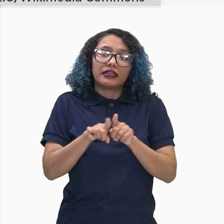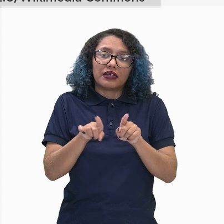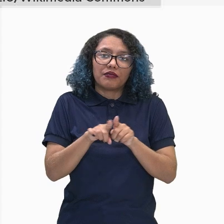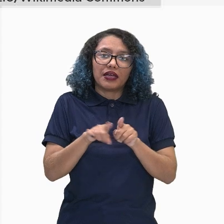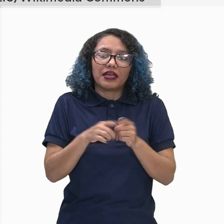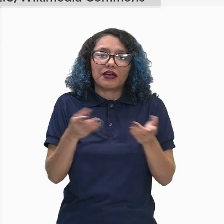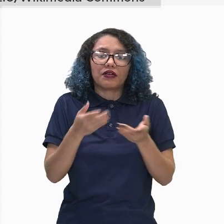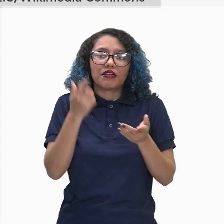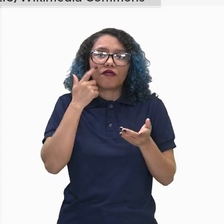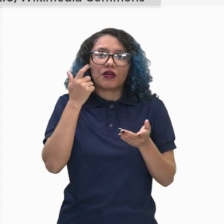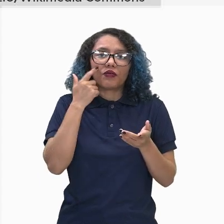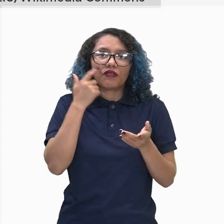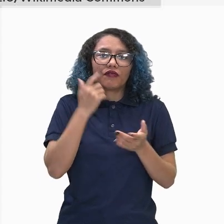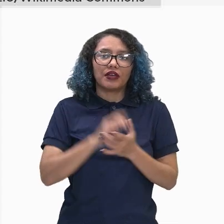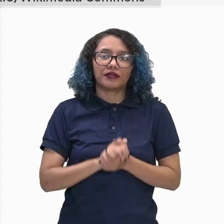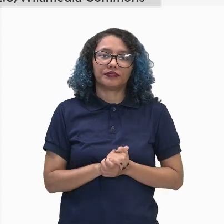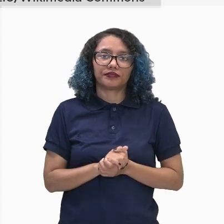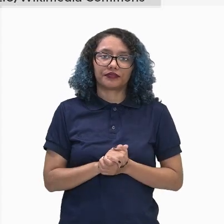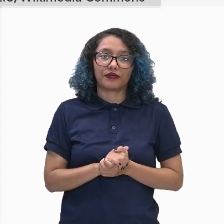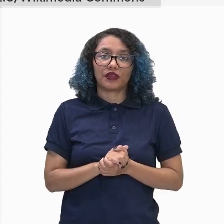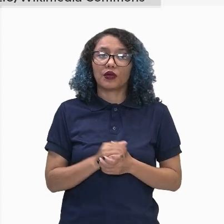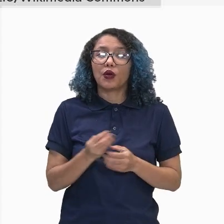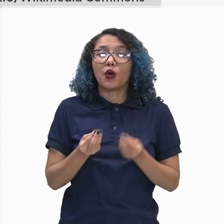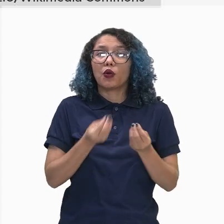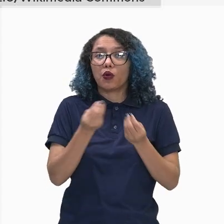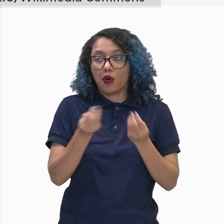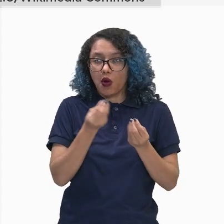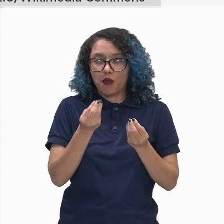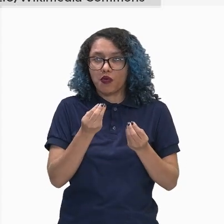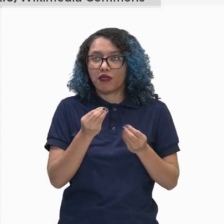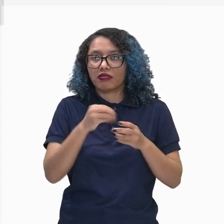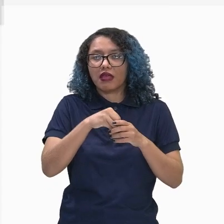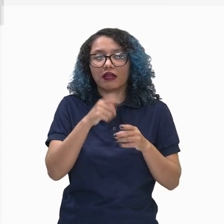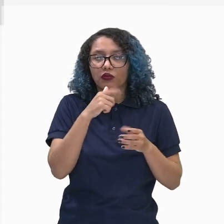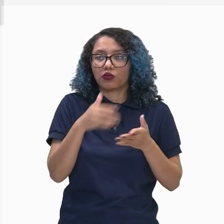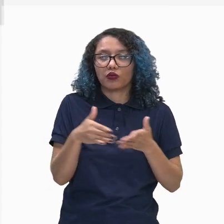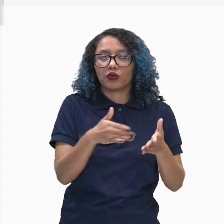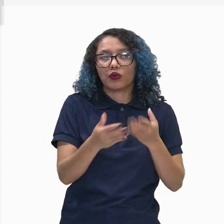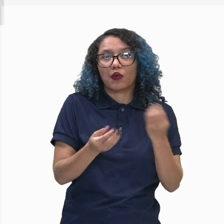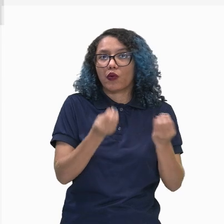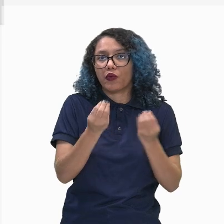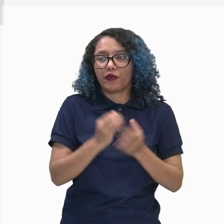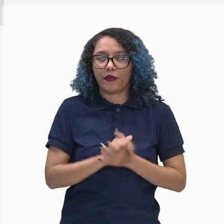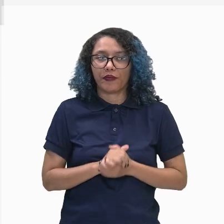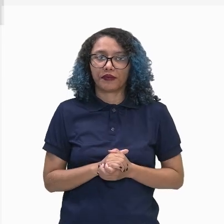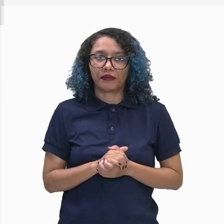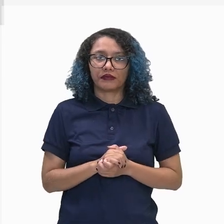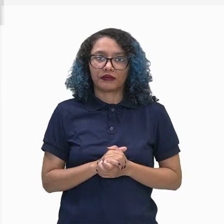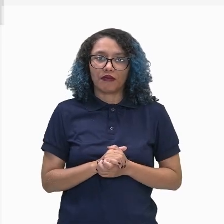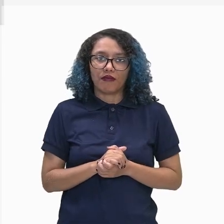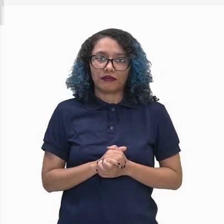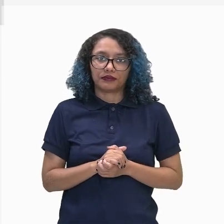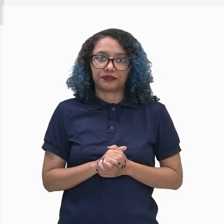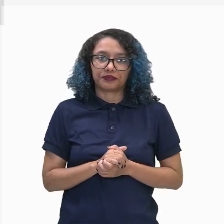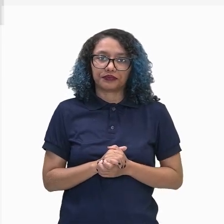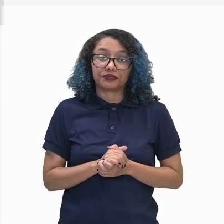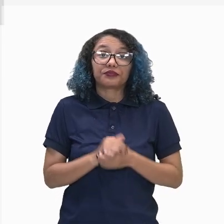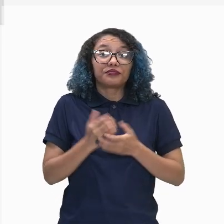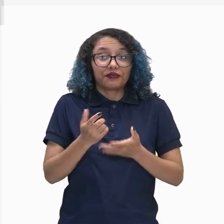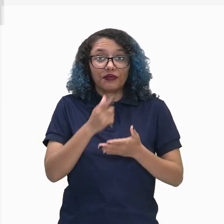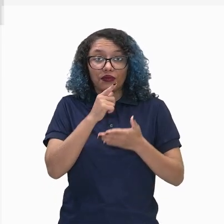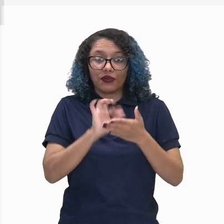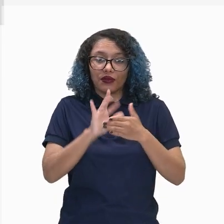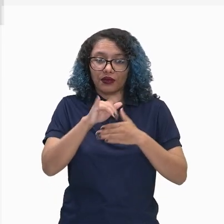é que funciona esse impacto no rio. Então, os impactos das hidrelétricas nos rios, né, eles